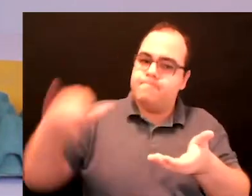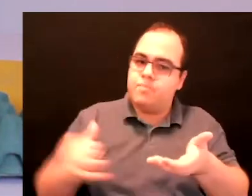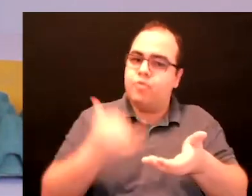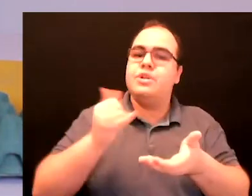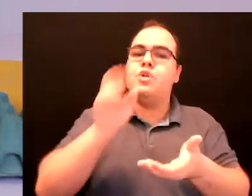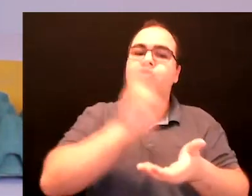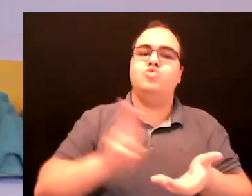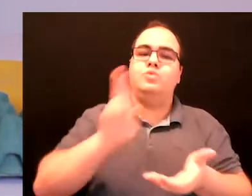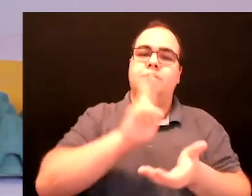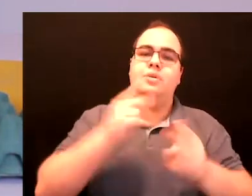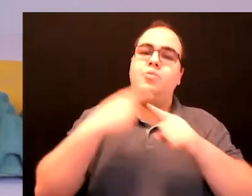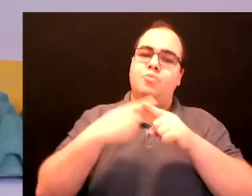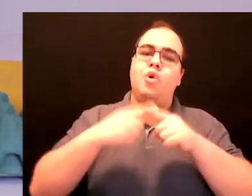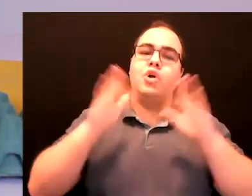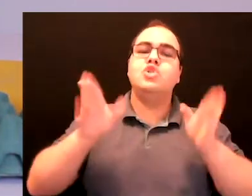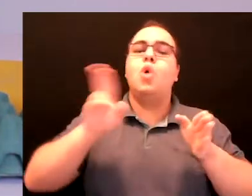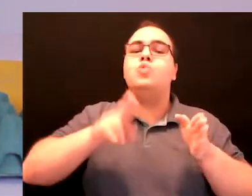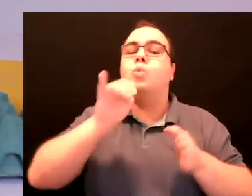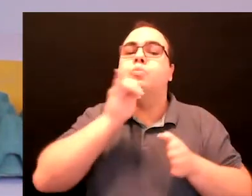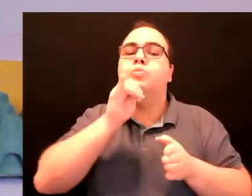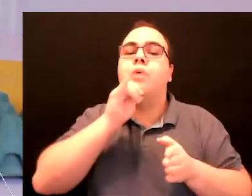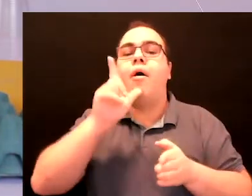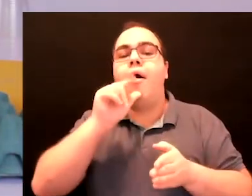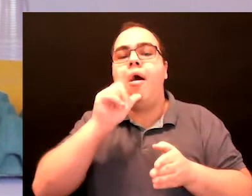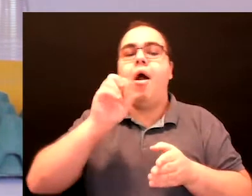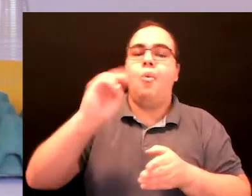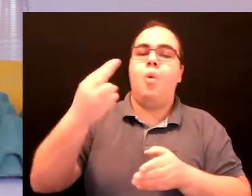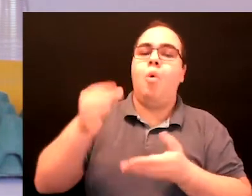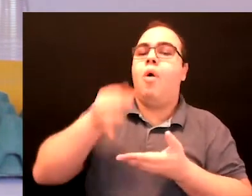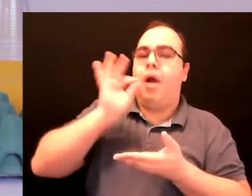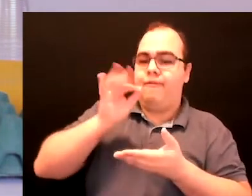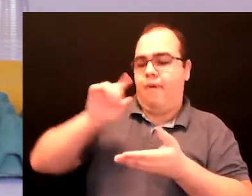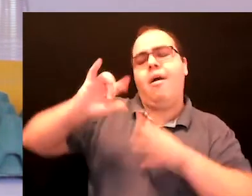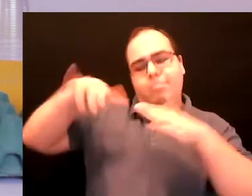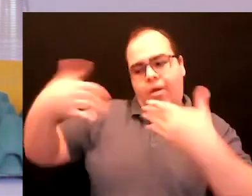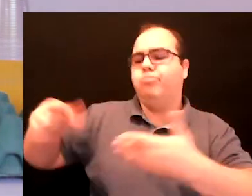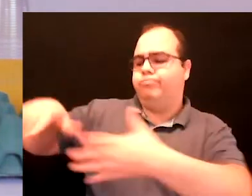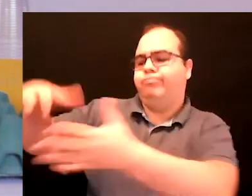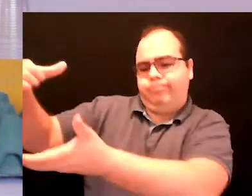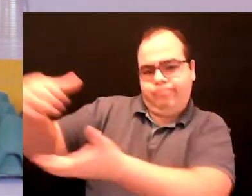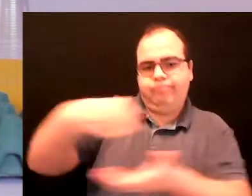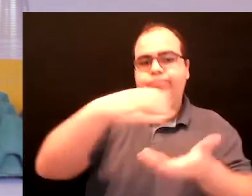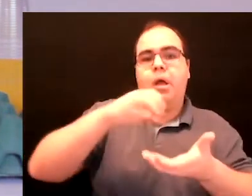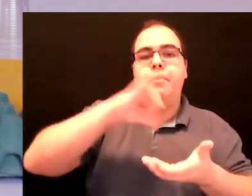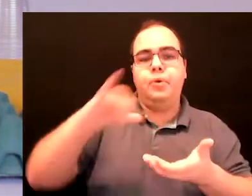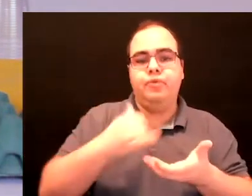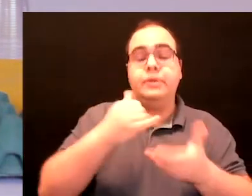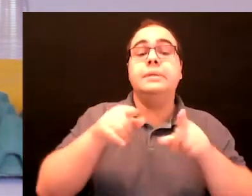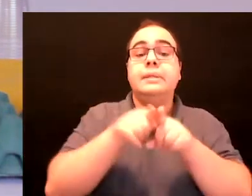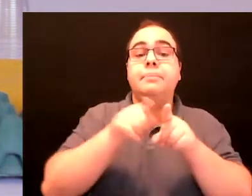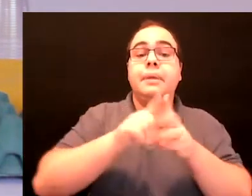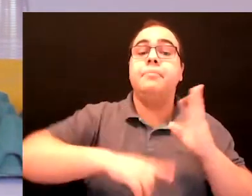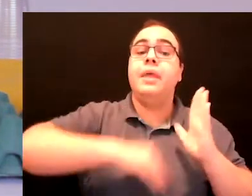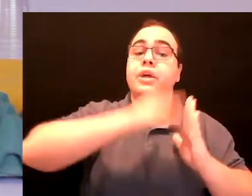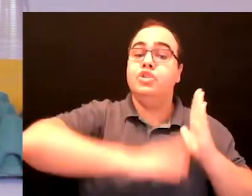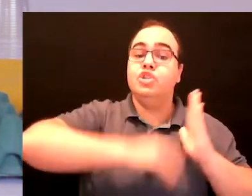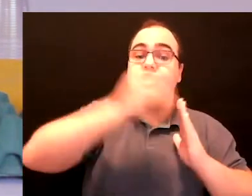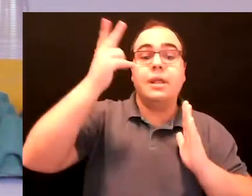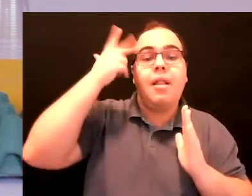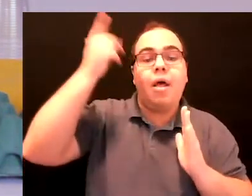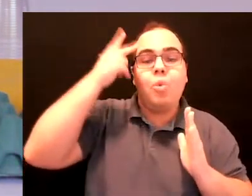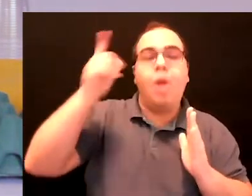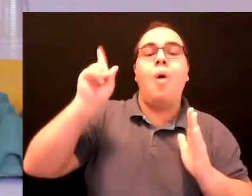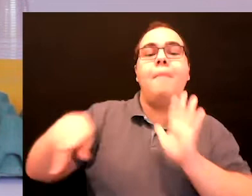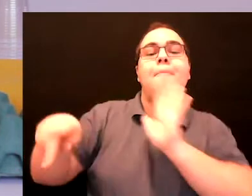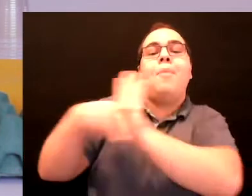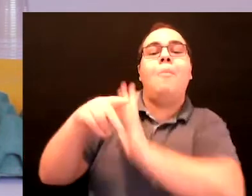depois que eles foram utilizados para beber água, beber um café. Eu vou utilizar também a tinta natural de açafrão da terra,